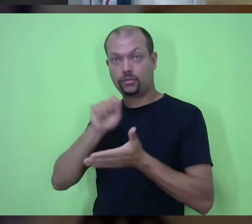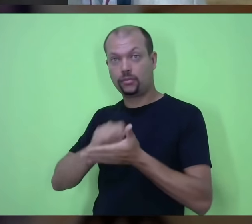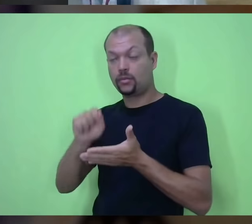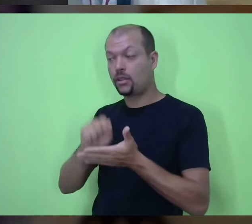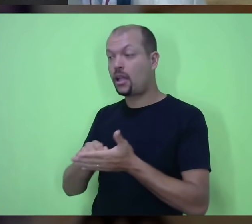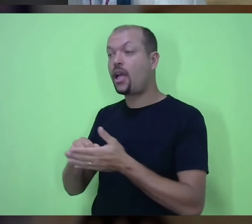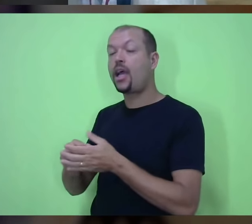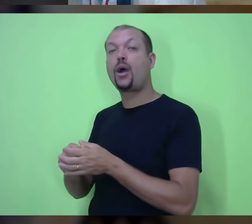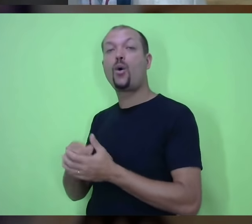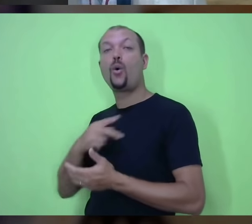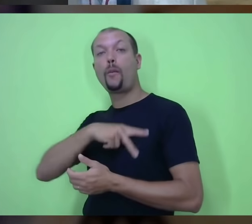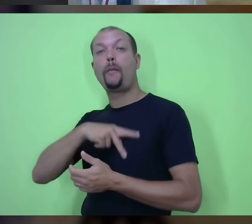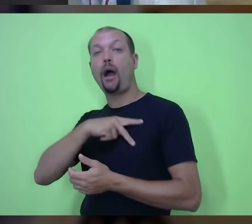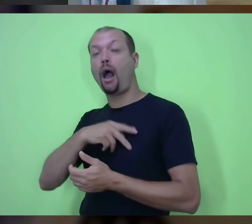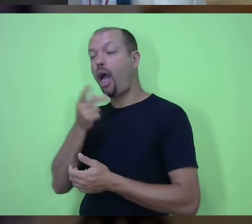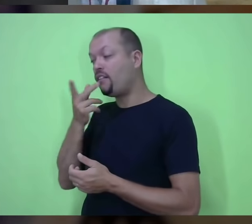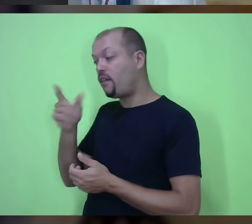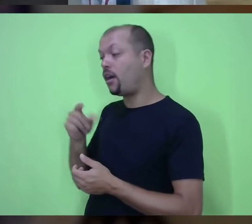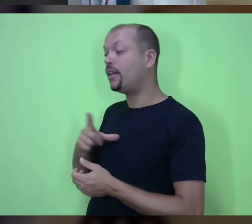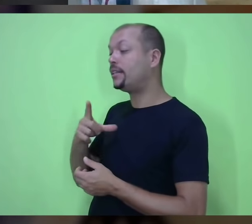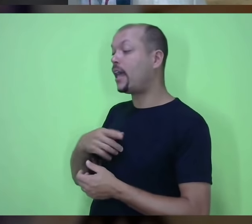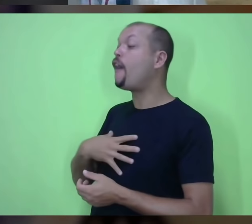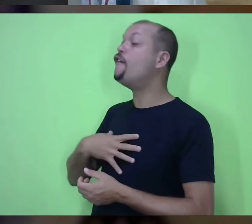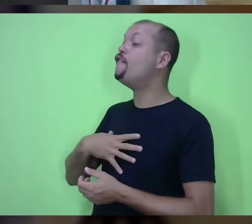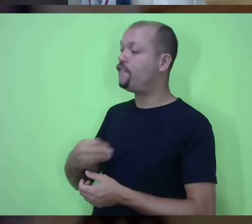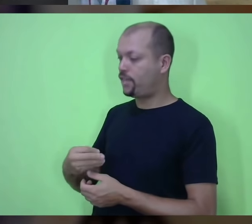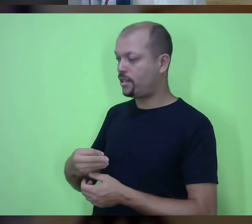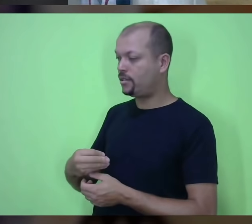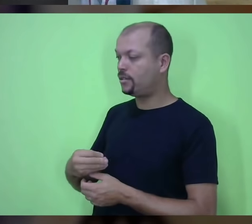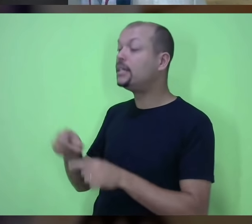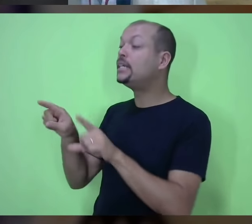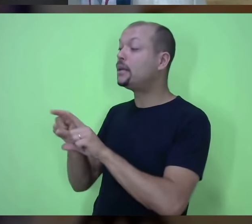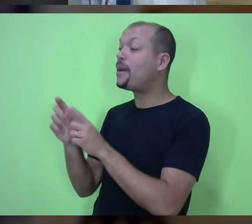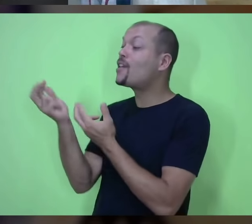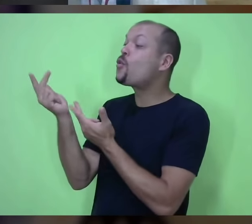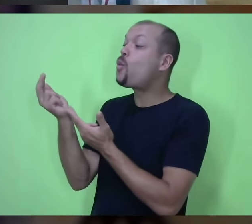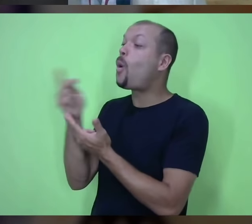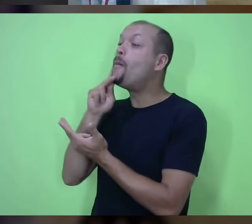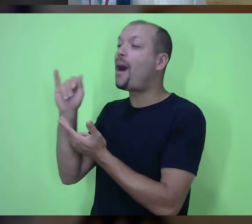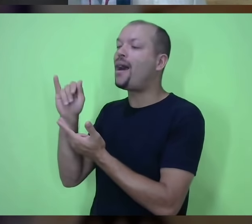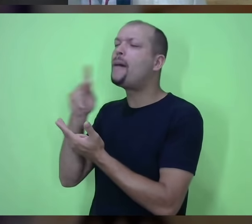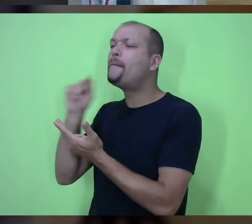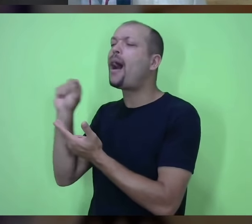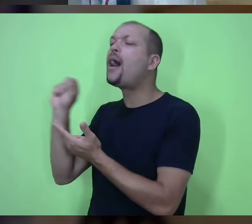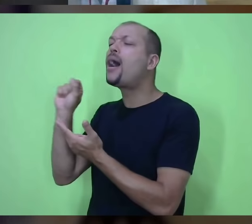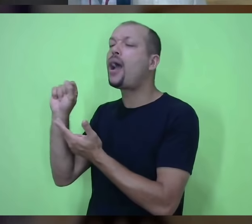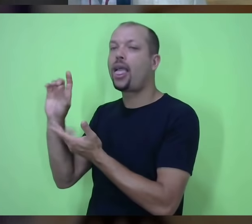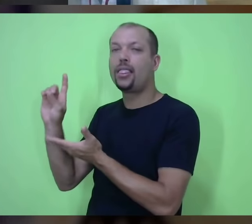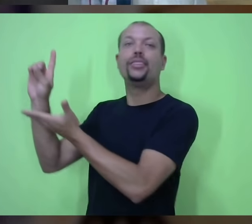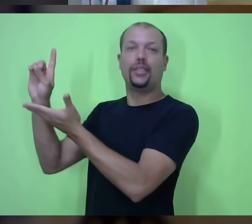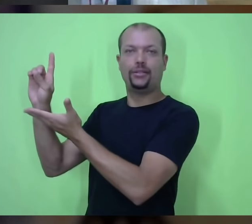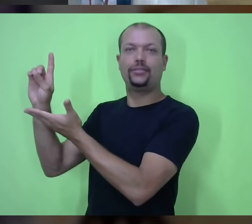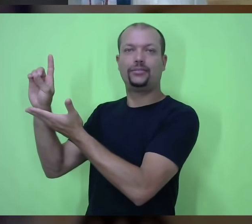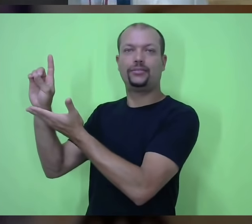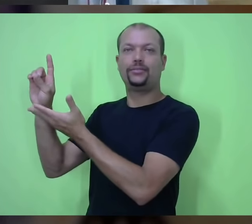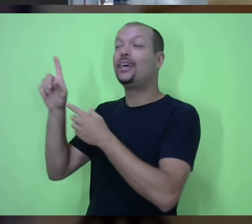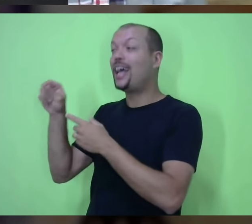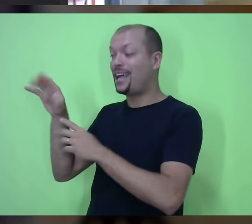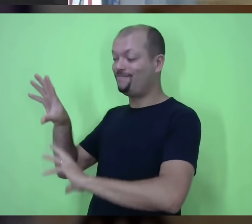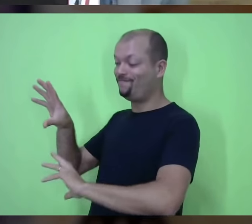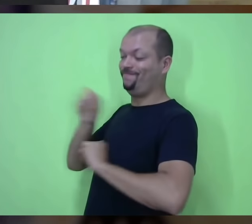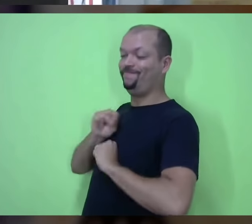tenta dizer que existe um filho que, inclusive, é semelhante ao pai. É a expressão exata